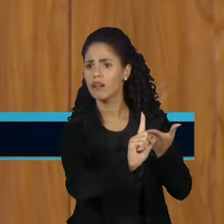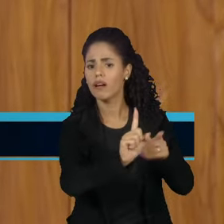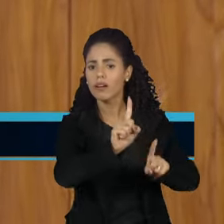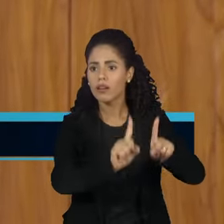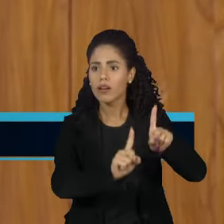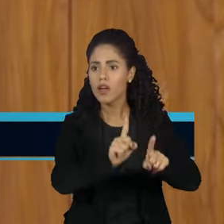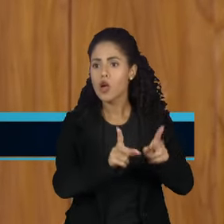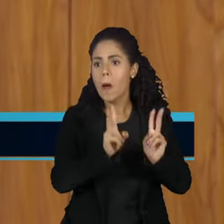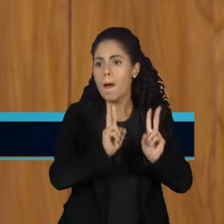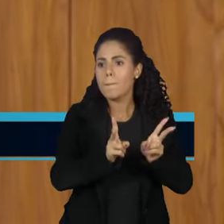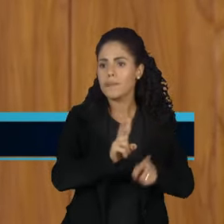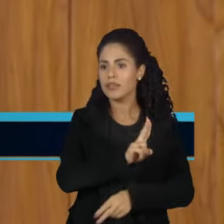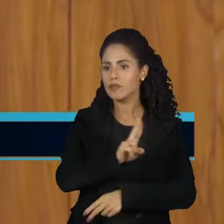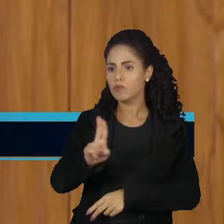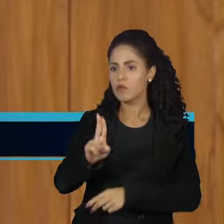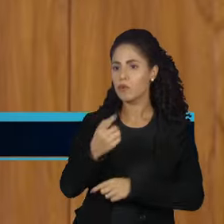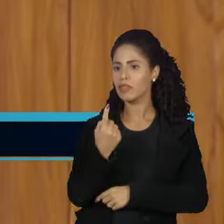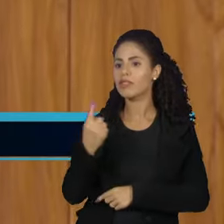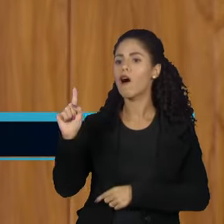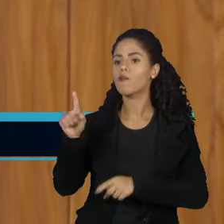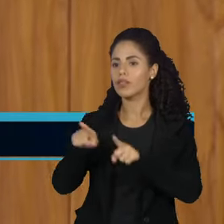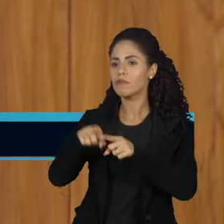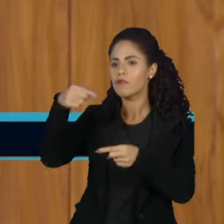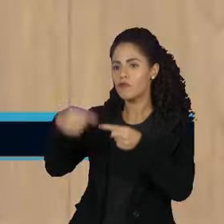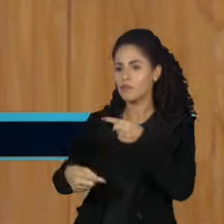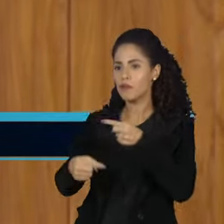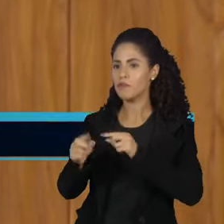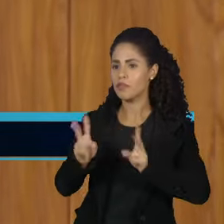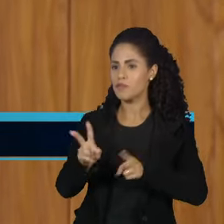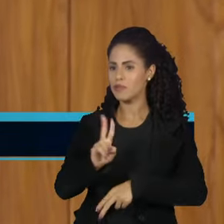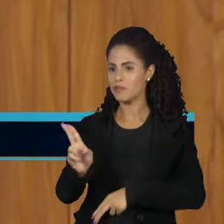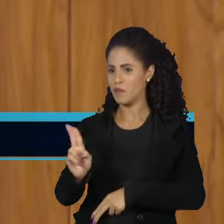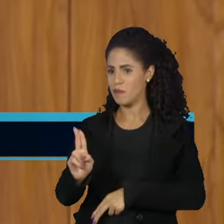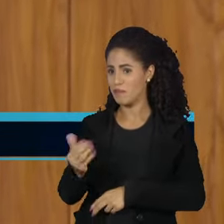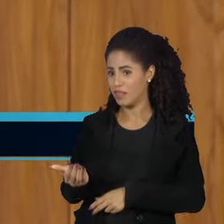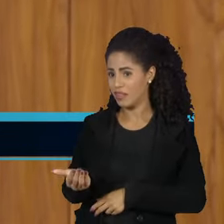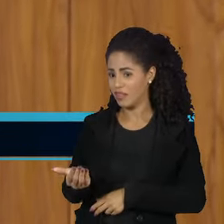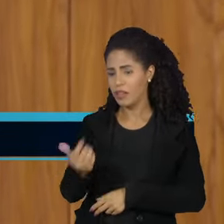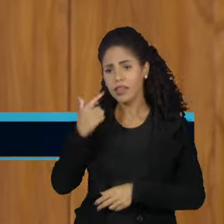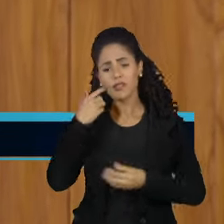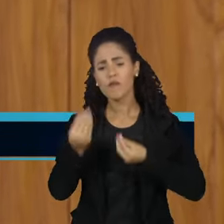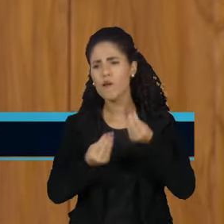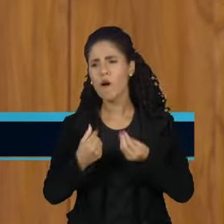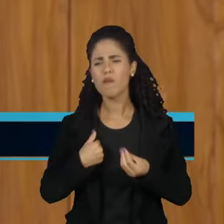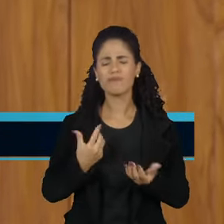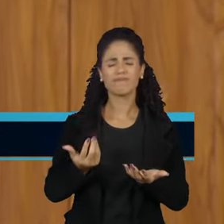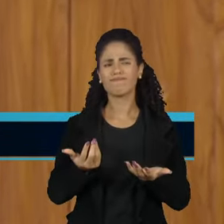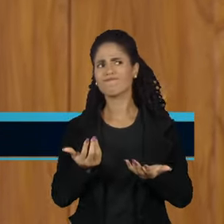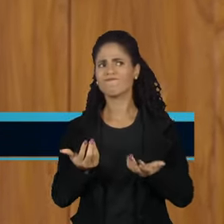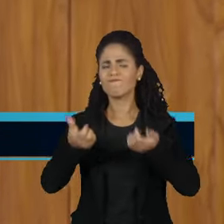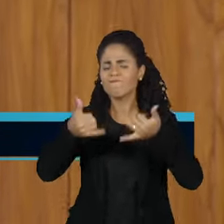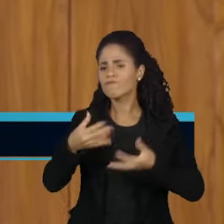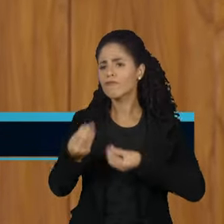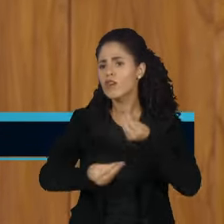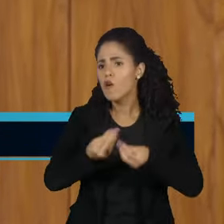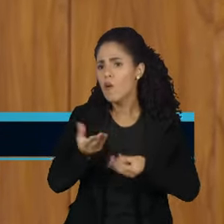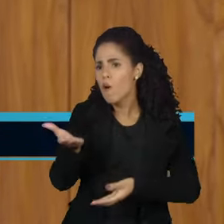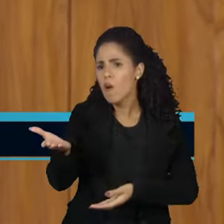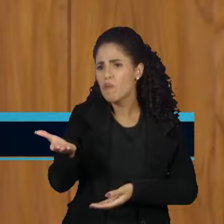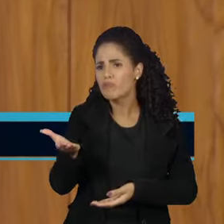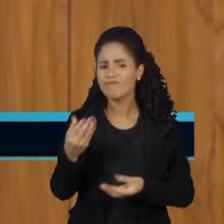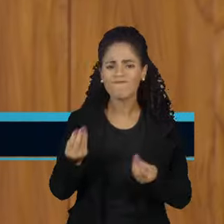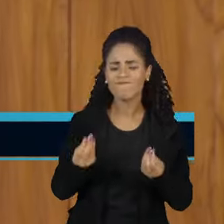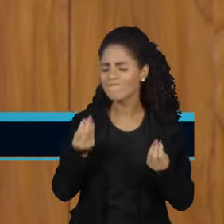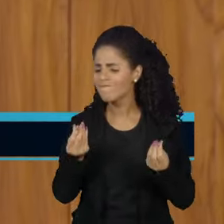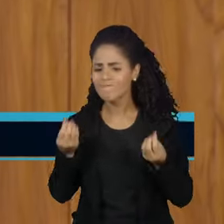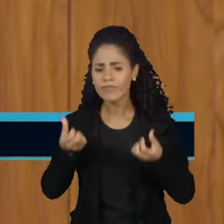o mesmo nome da candidata que tinha sido proibida de ser candidata. Mas o dado concreto é que não tem explicação. Não tem explicação